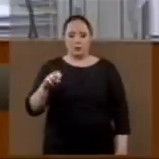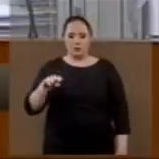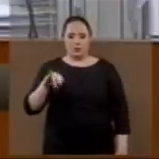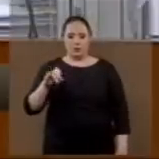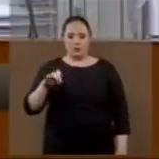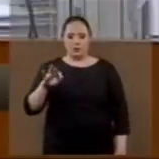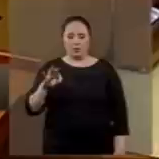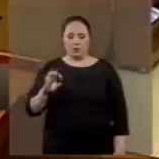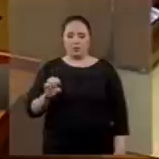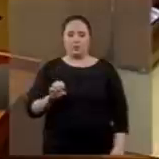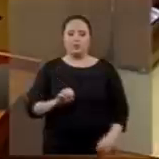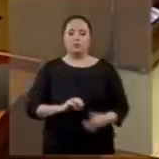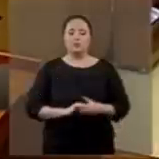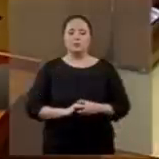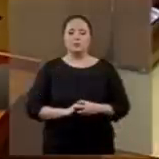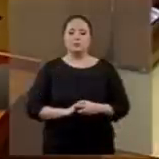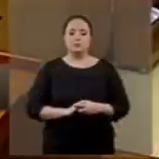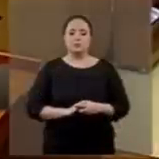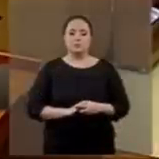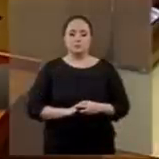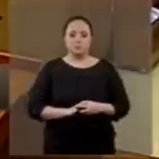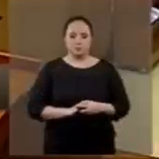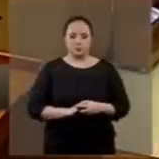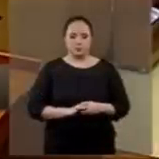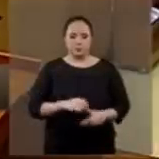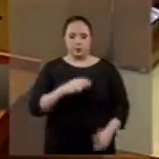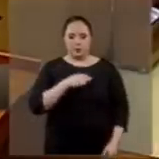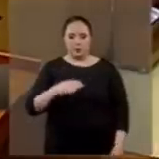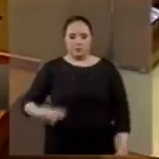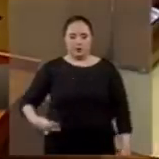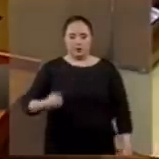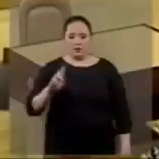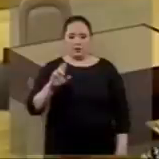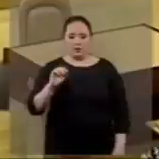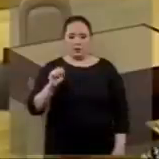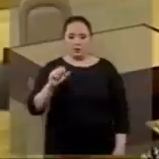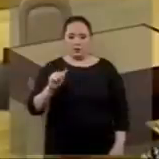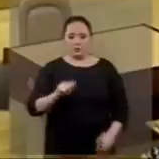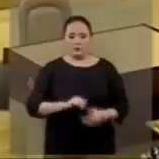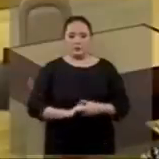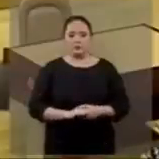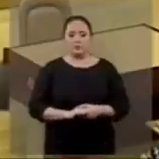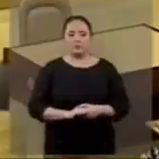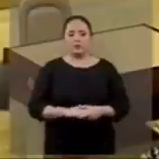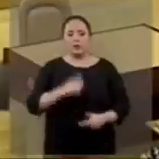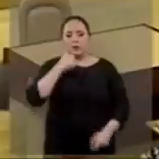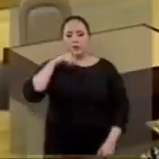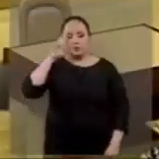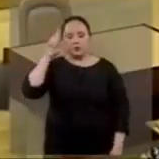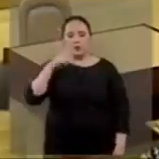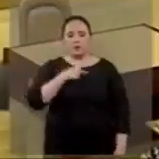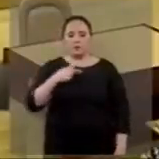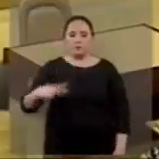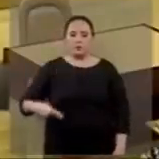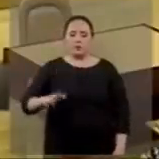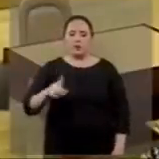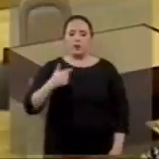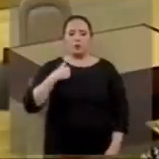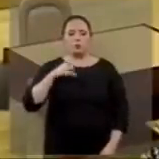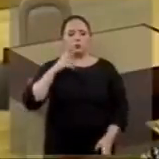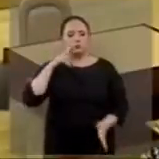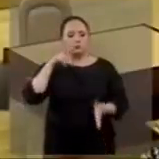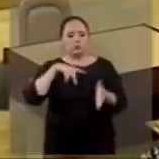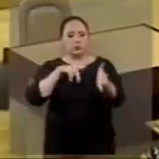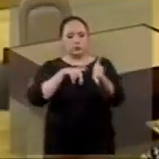só de enfoque. Ministra Rosa Weber. Senhora presidente, eu fiz o exame